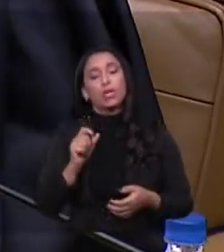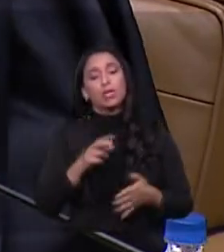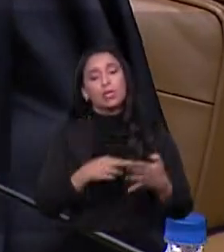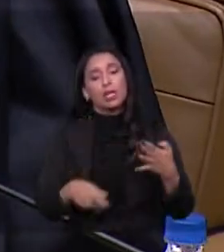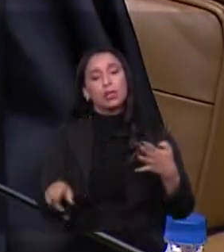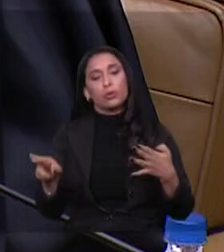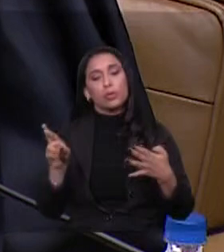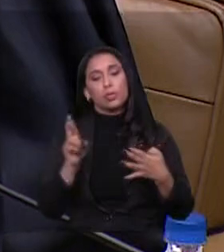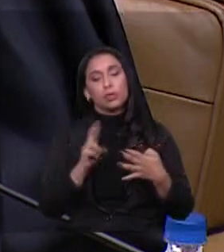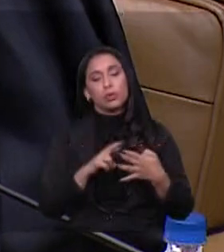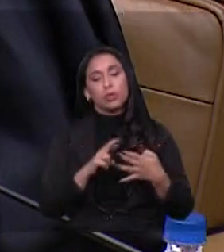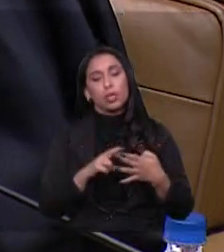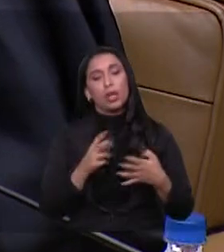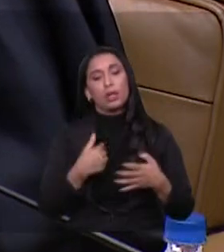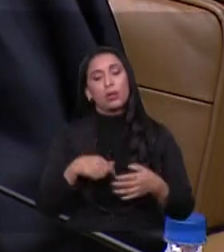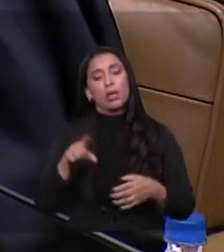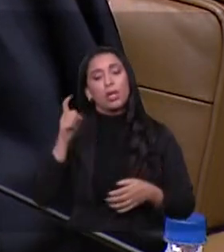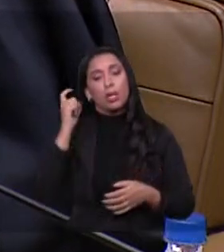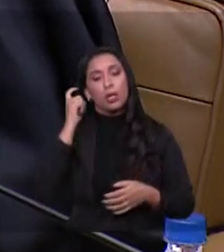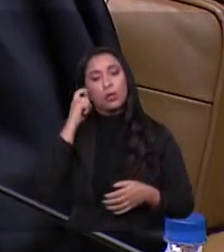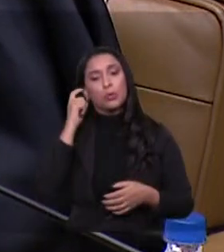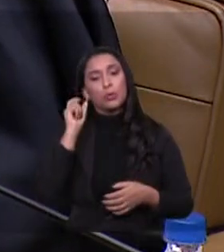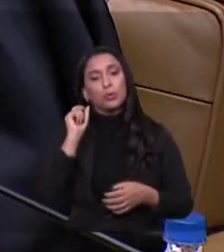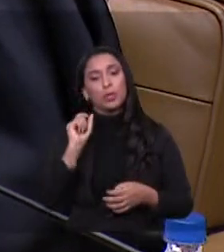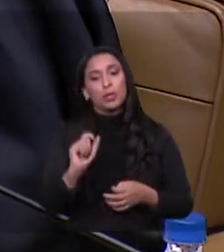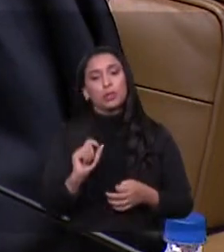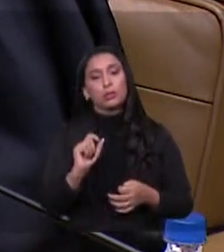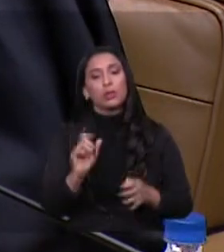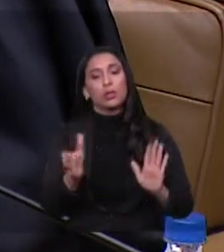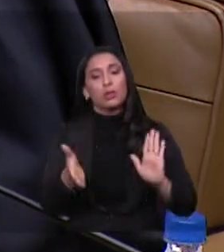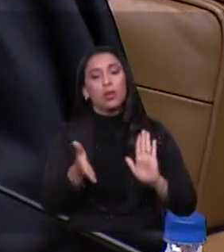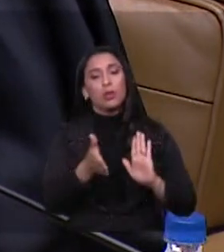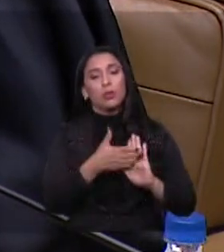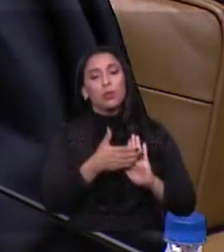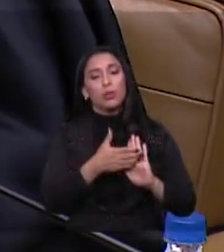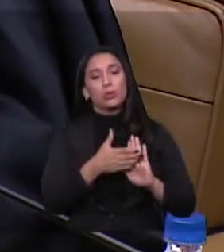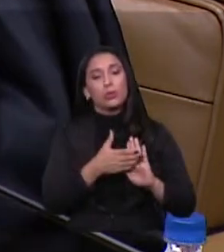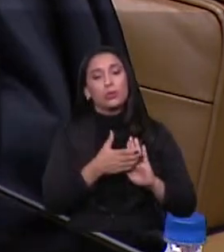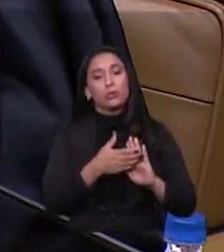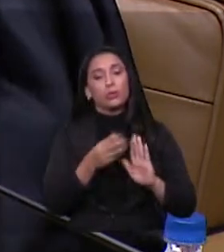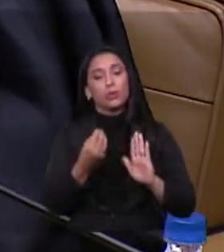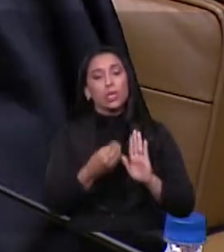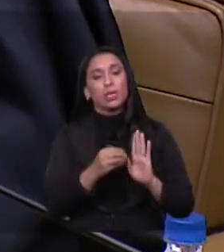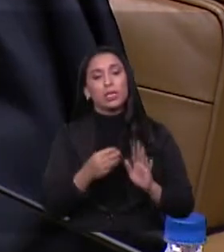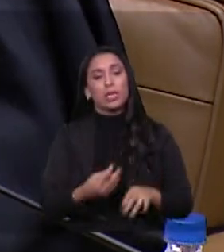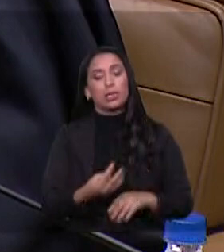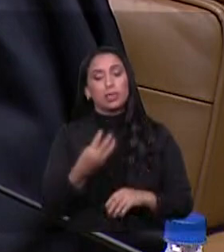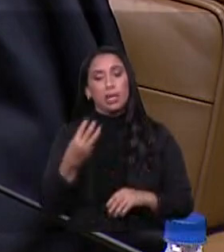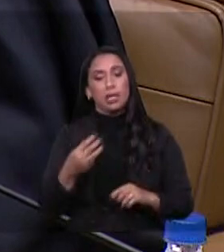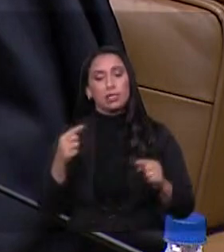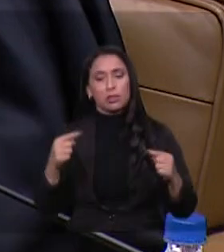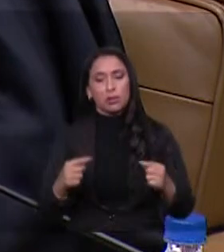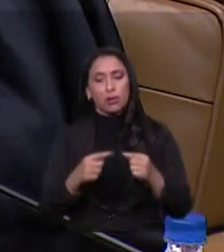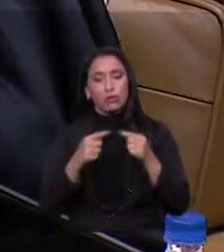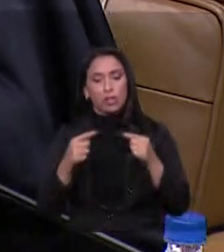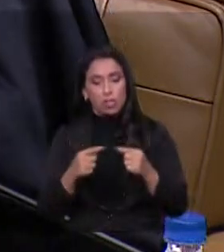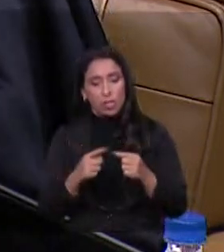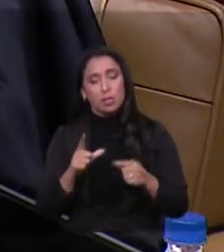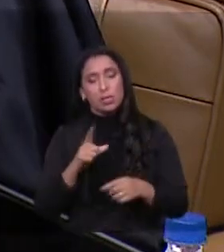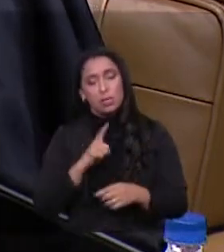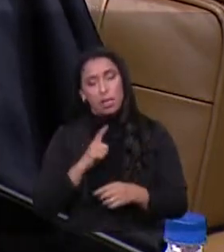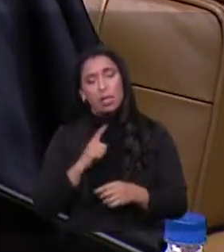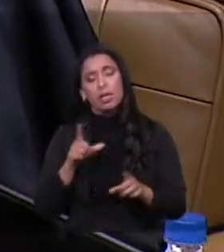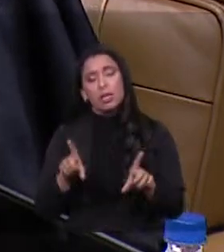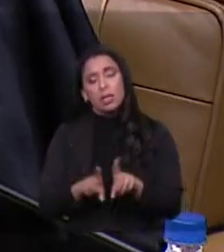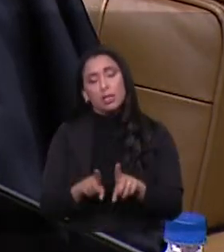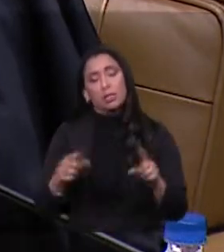recurso extraordinário, parece-me que bem posto nesse item 3, as convergências e divergências.